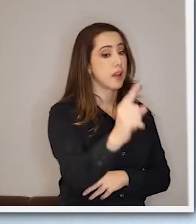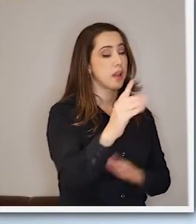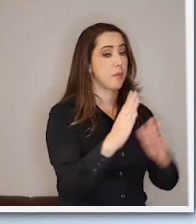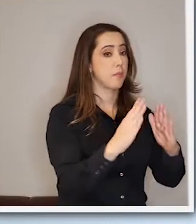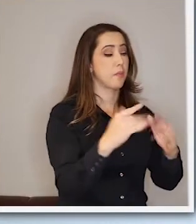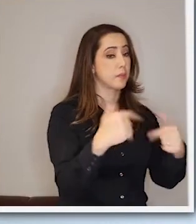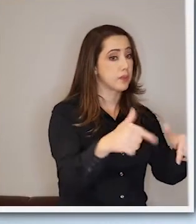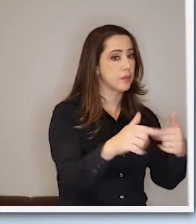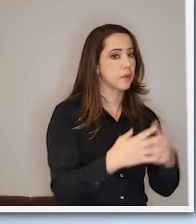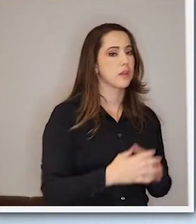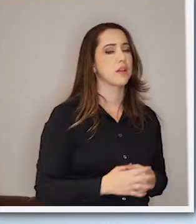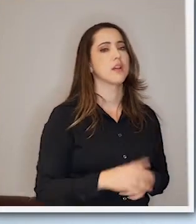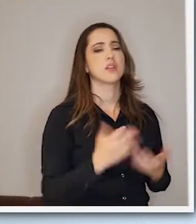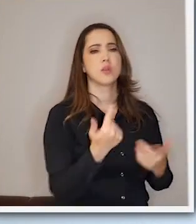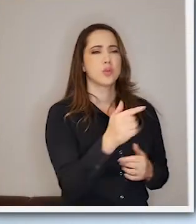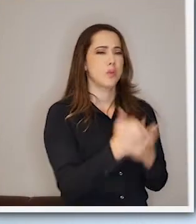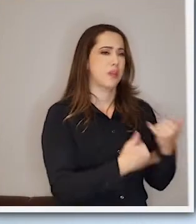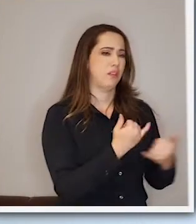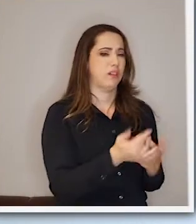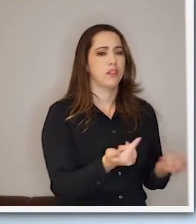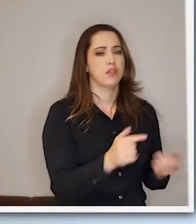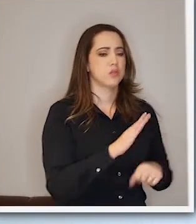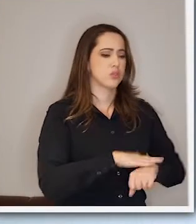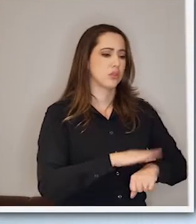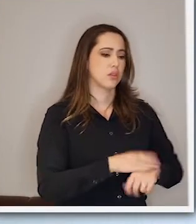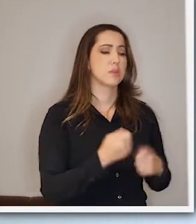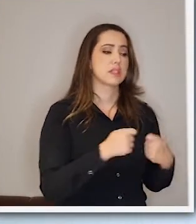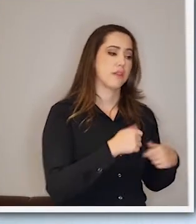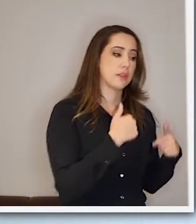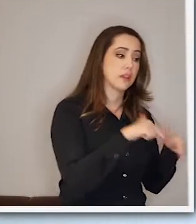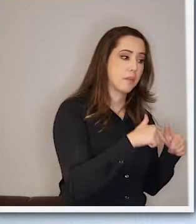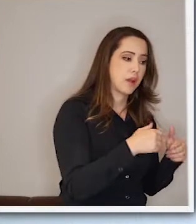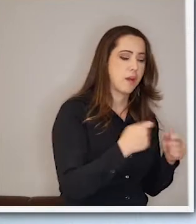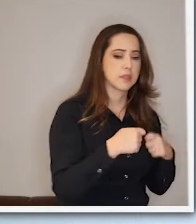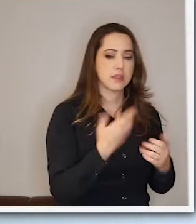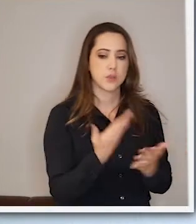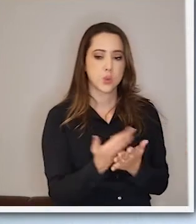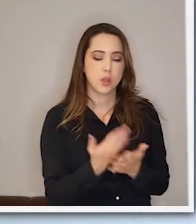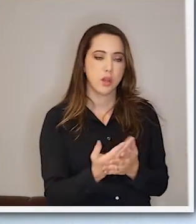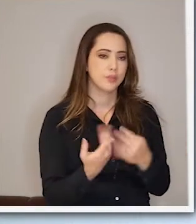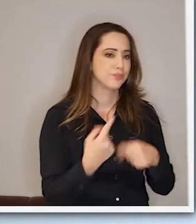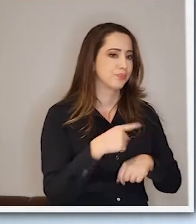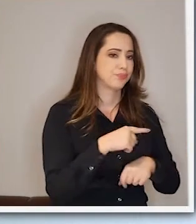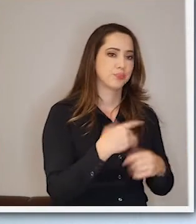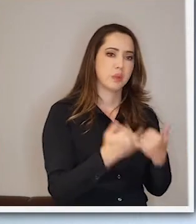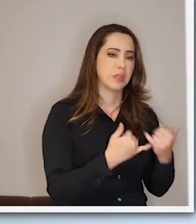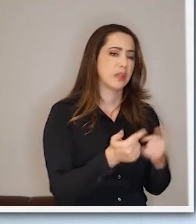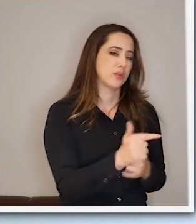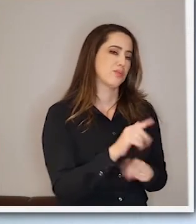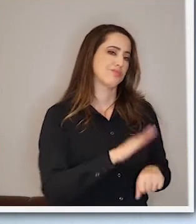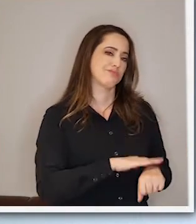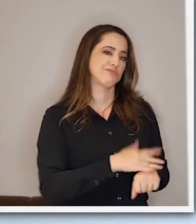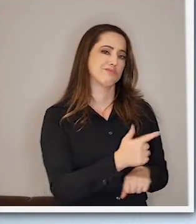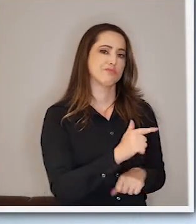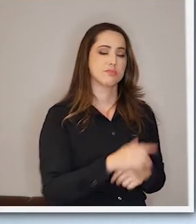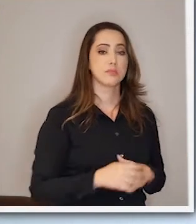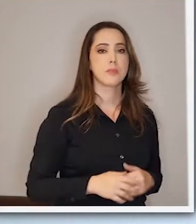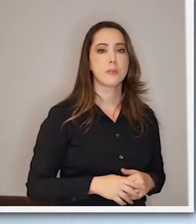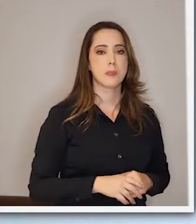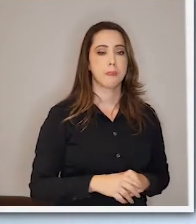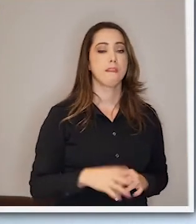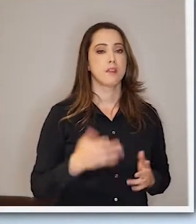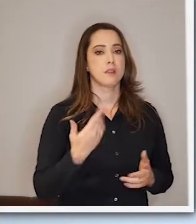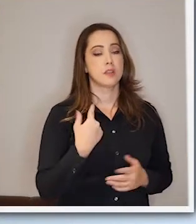volta de 4 horas da tarde. Então não tive muito tempo para brincar, eu tive muito tempo para estudar e trabalhar. Nesse